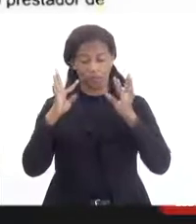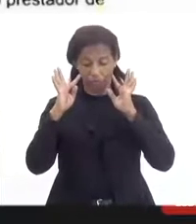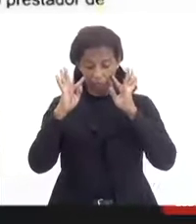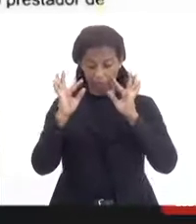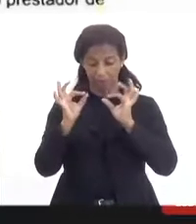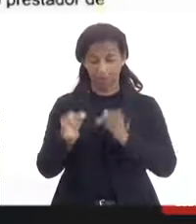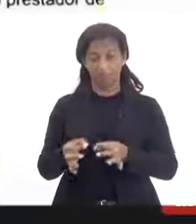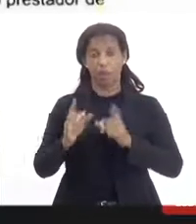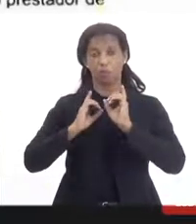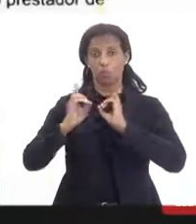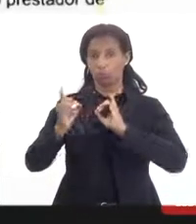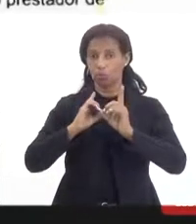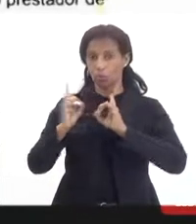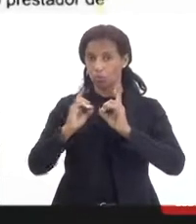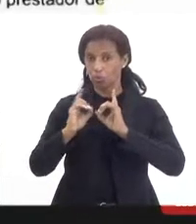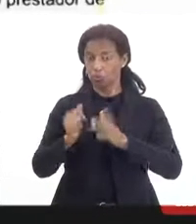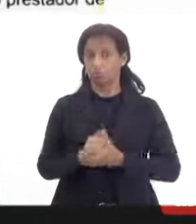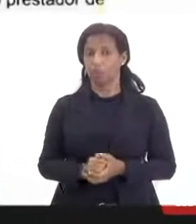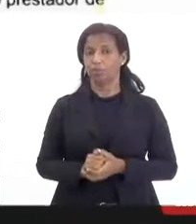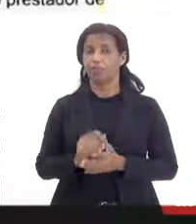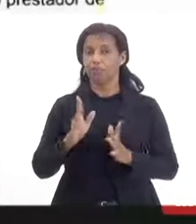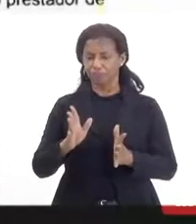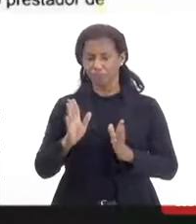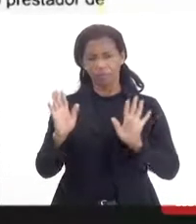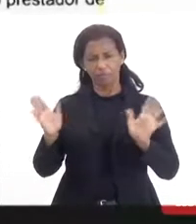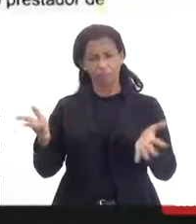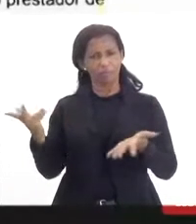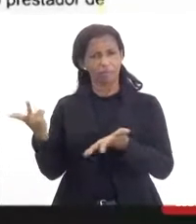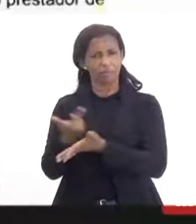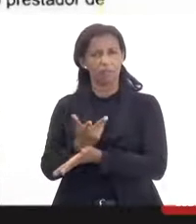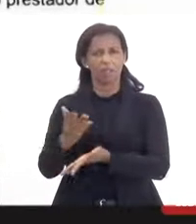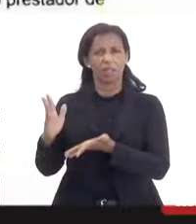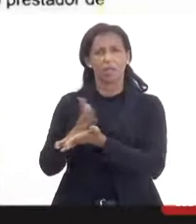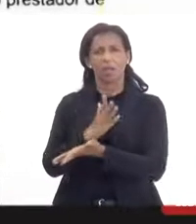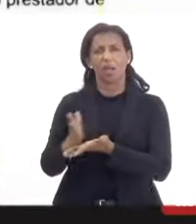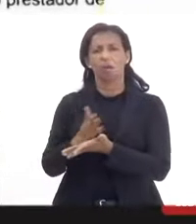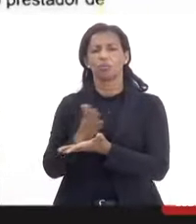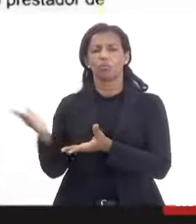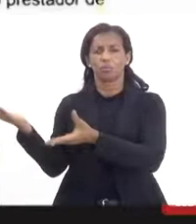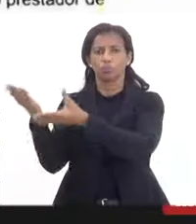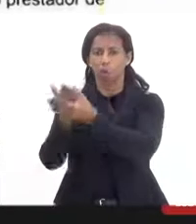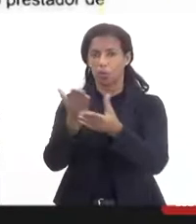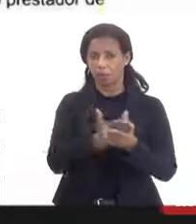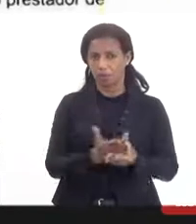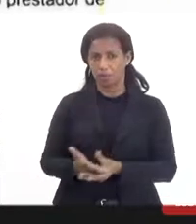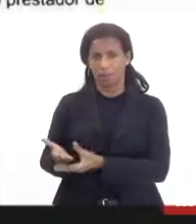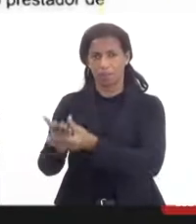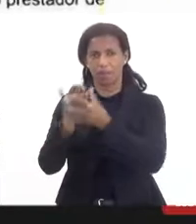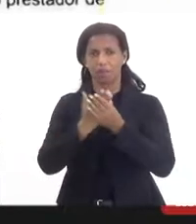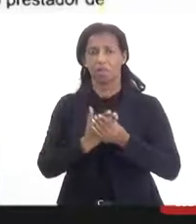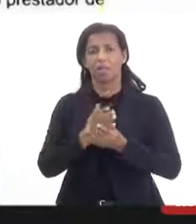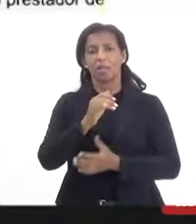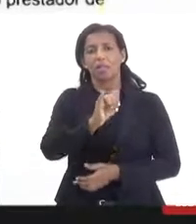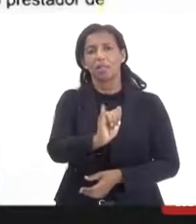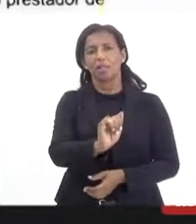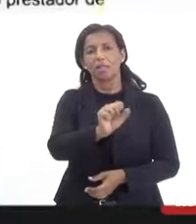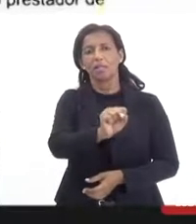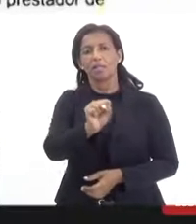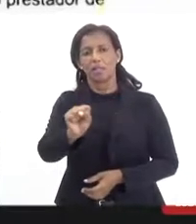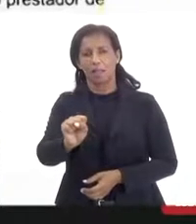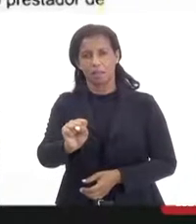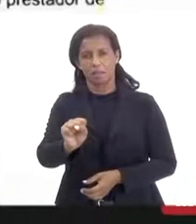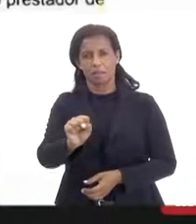uma discussão que está em vigor em alguns processos, que é a questão relacionada ao ISS,